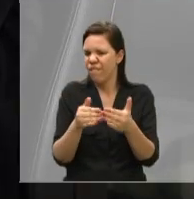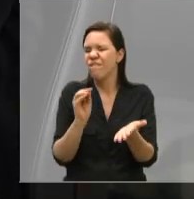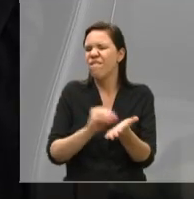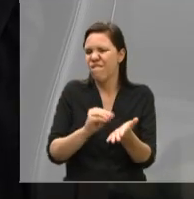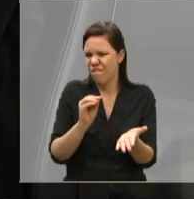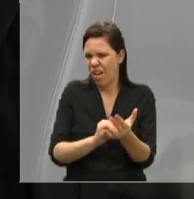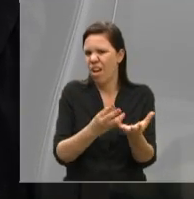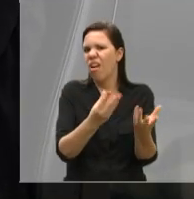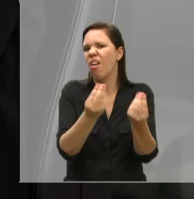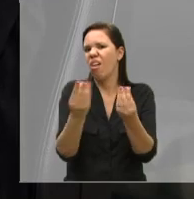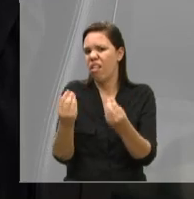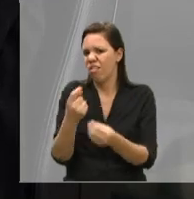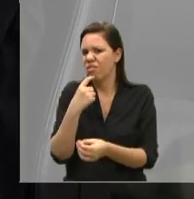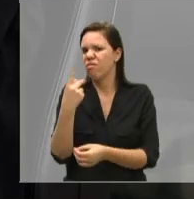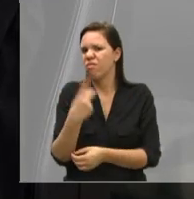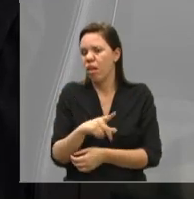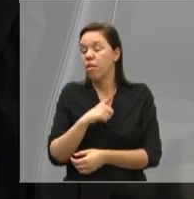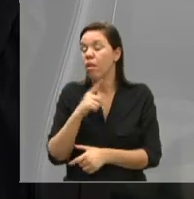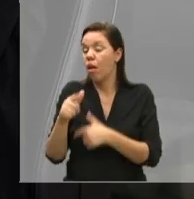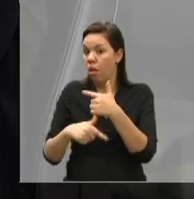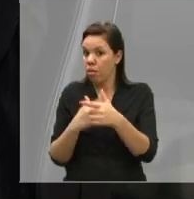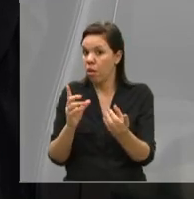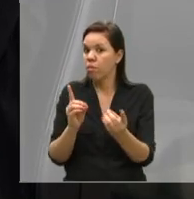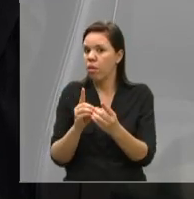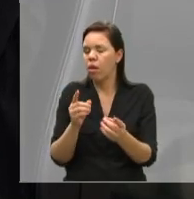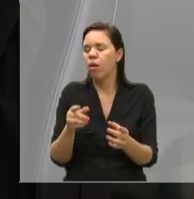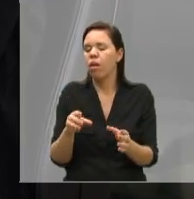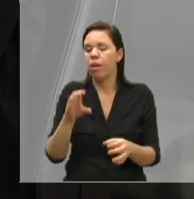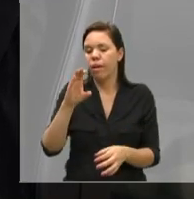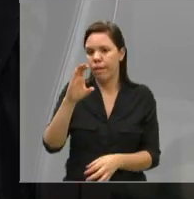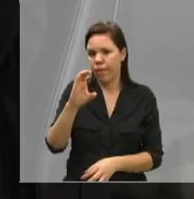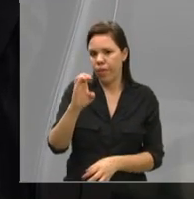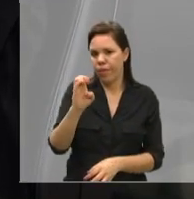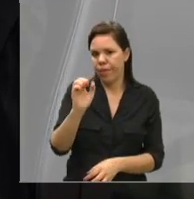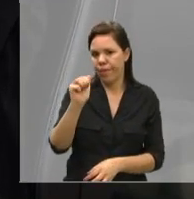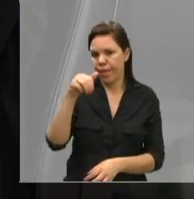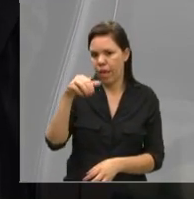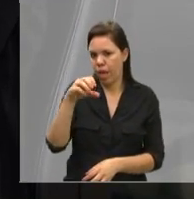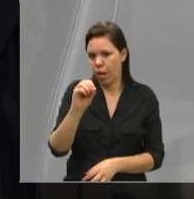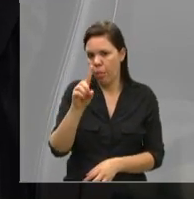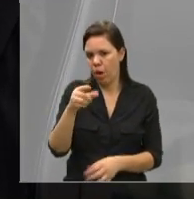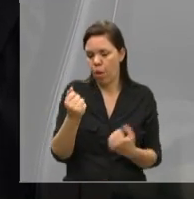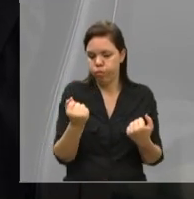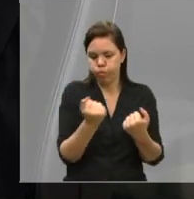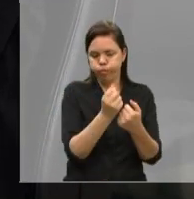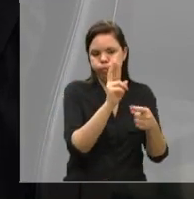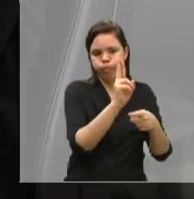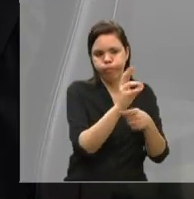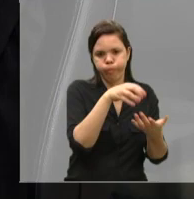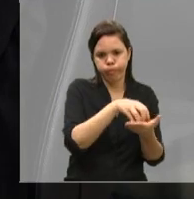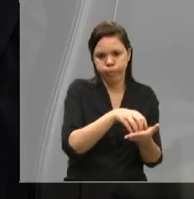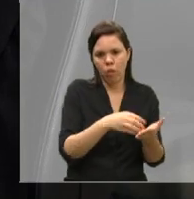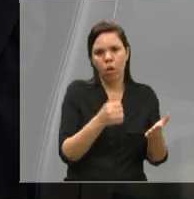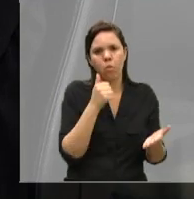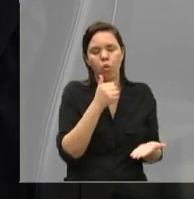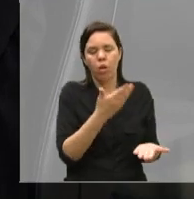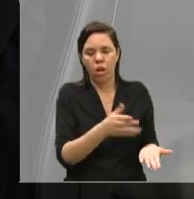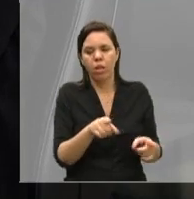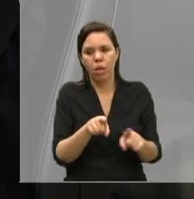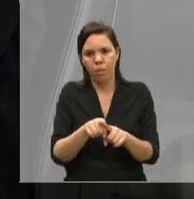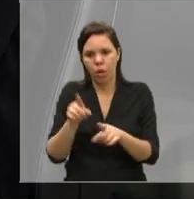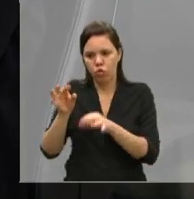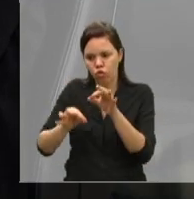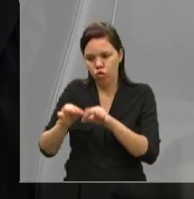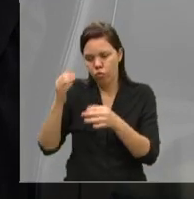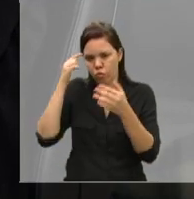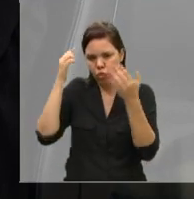Falta bastante. Campinas tem serviços importantes, como o CEAMO, que é o Centro de Referência e Apoio à Mulher, que dá o apoio